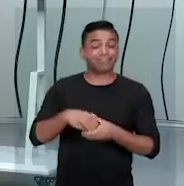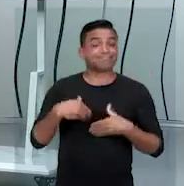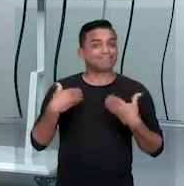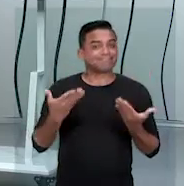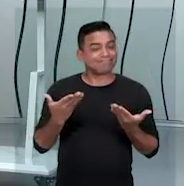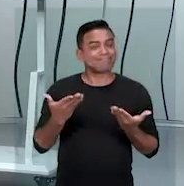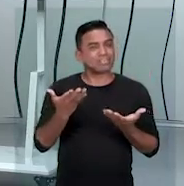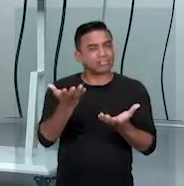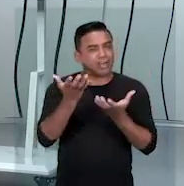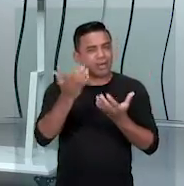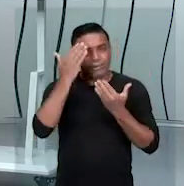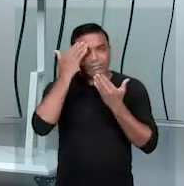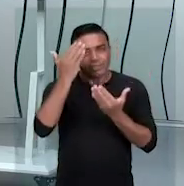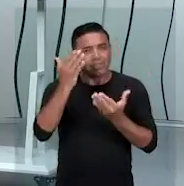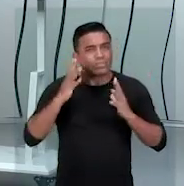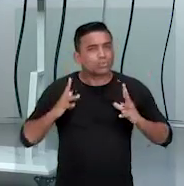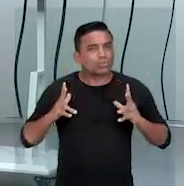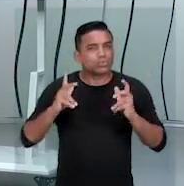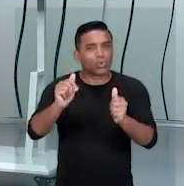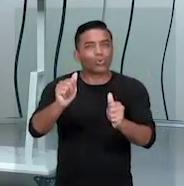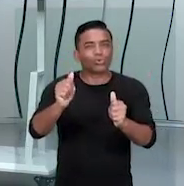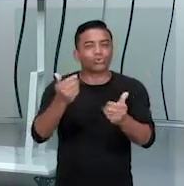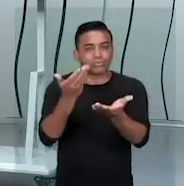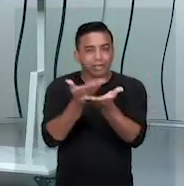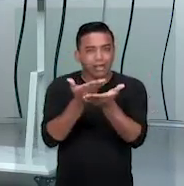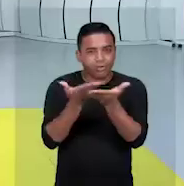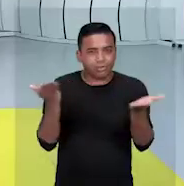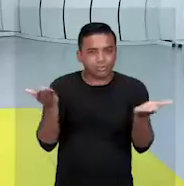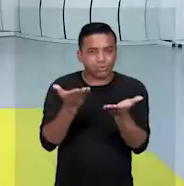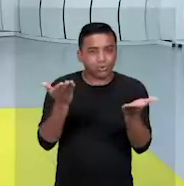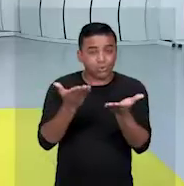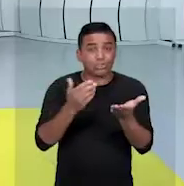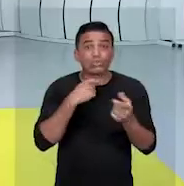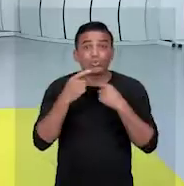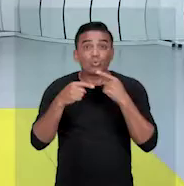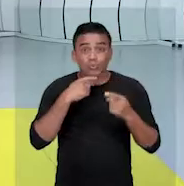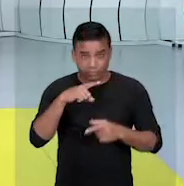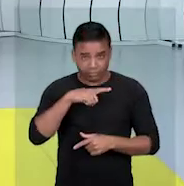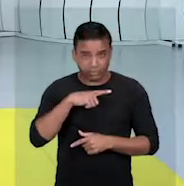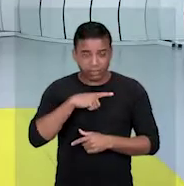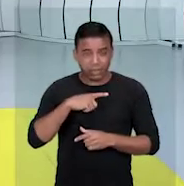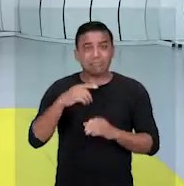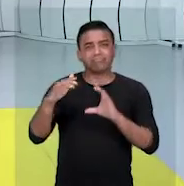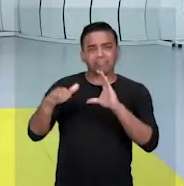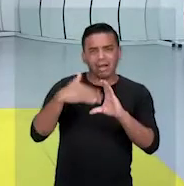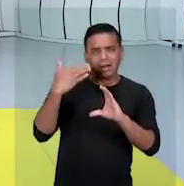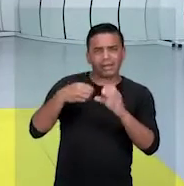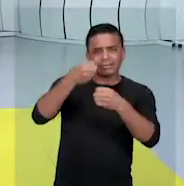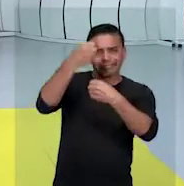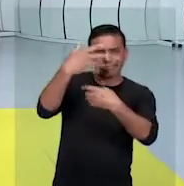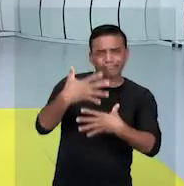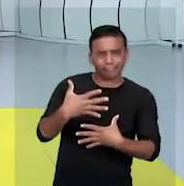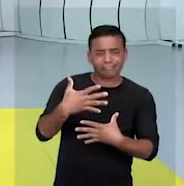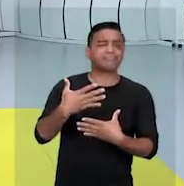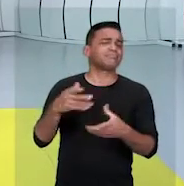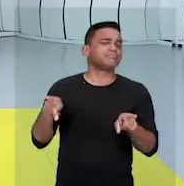eu quero agradecer a todos pela aula de hoje. Ficou alguma dúvida? Deixe seus comentários